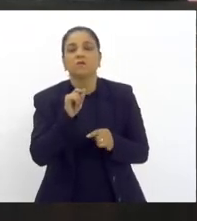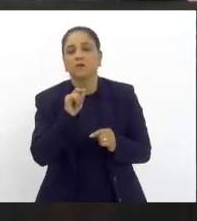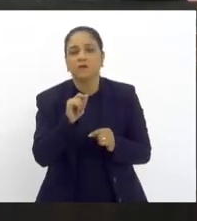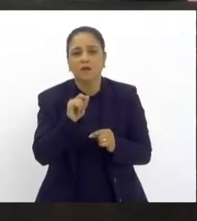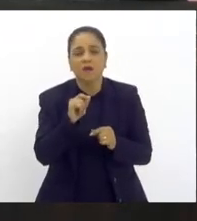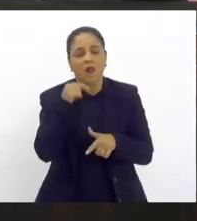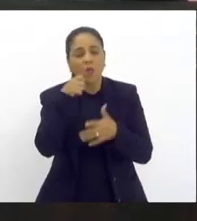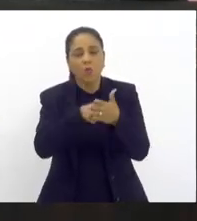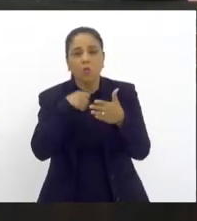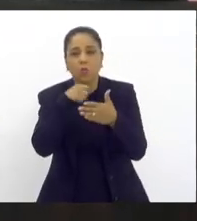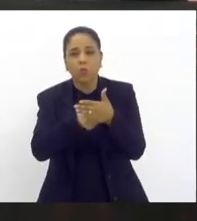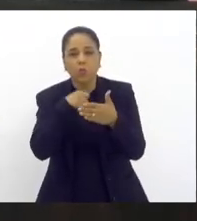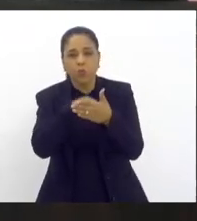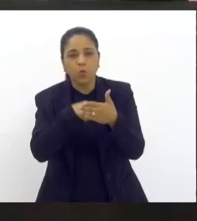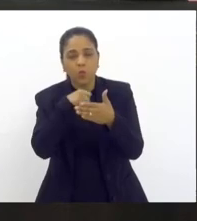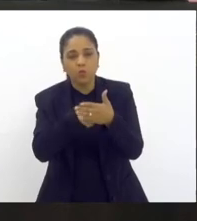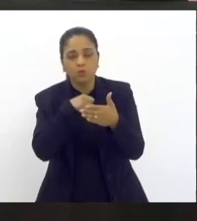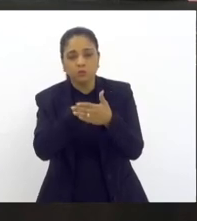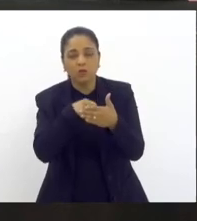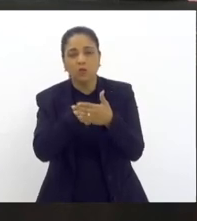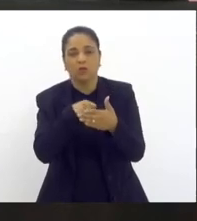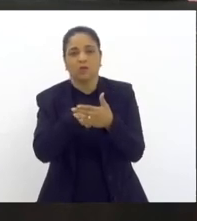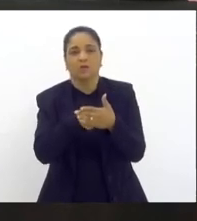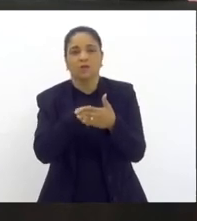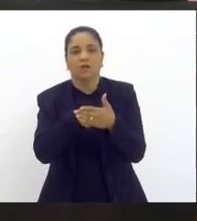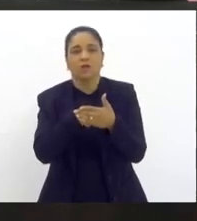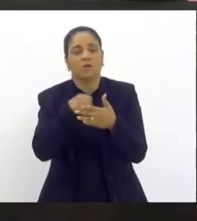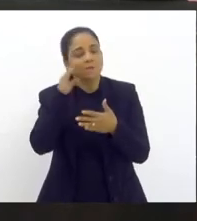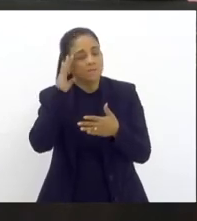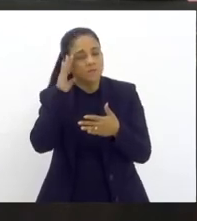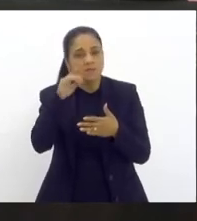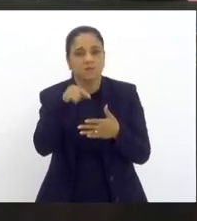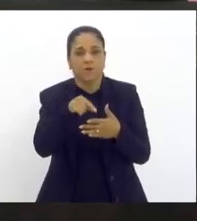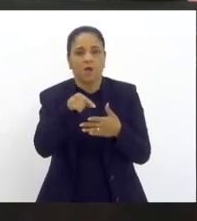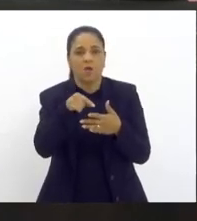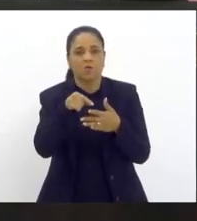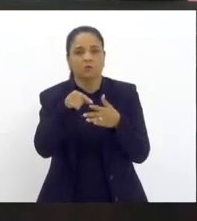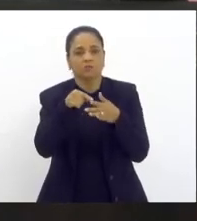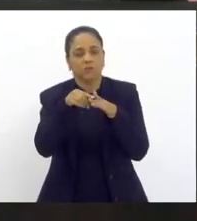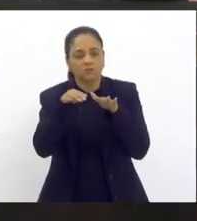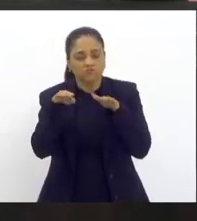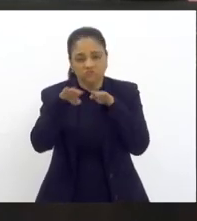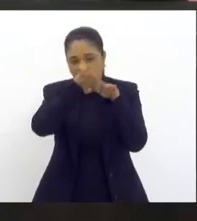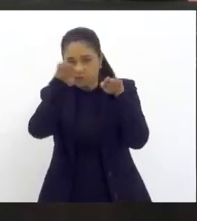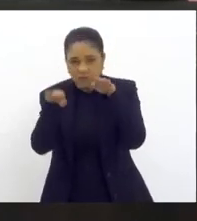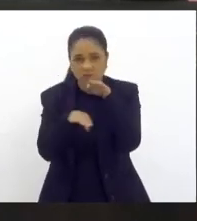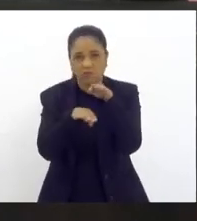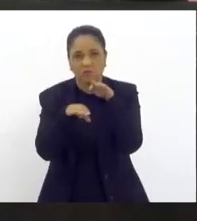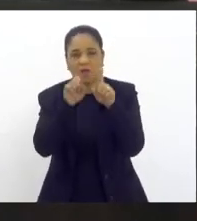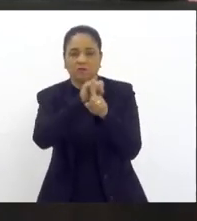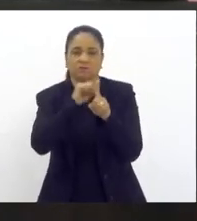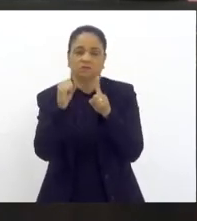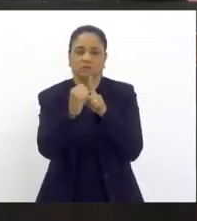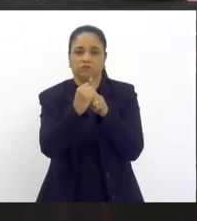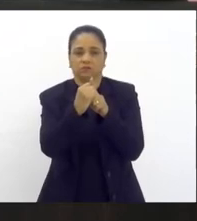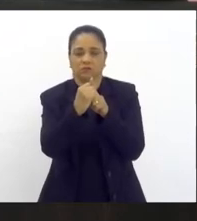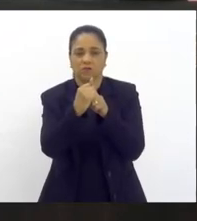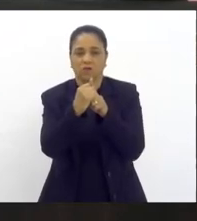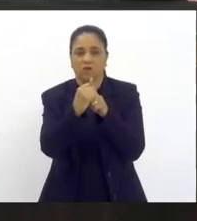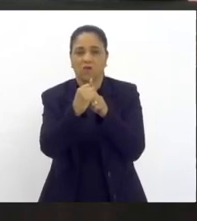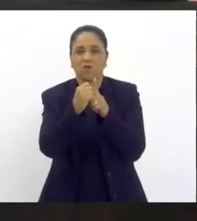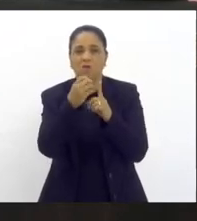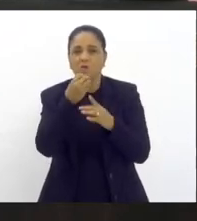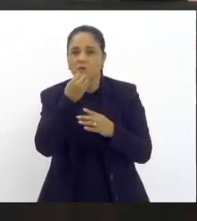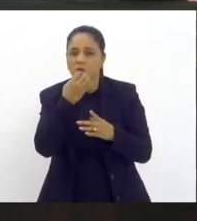a luta, deputada Lucinha, no combate às desigualdades sociais. Tem a ver com o bem-estar